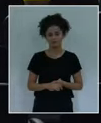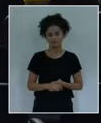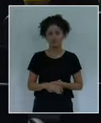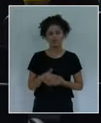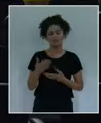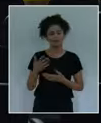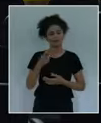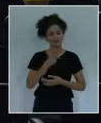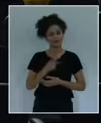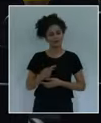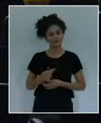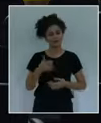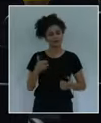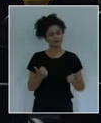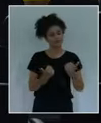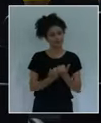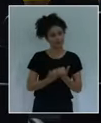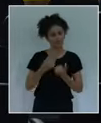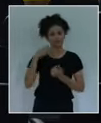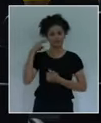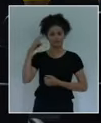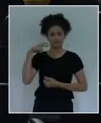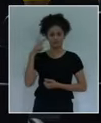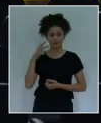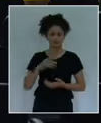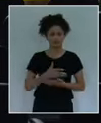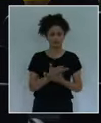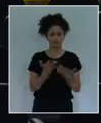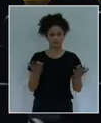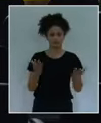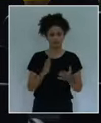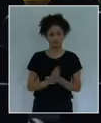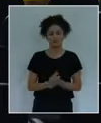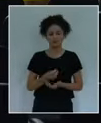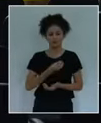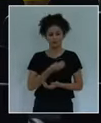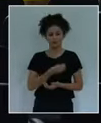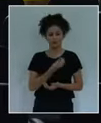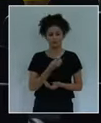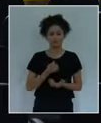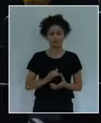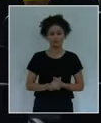Senhora presidente, vice-presidente, vereadores, vereadoras, os faço presente,